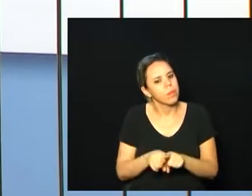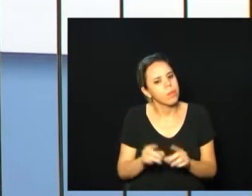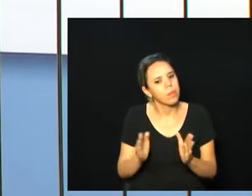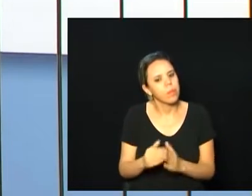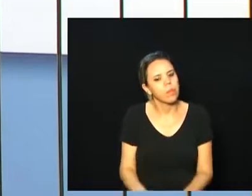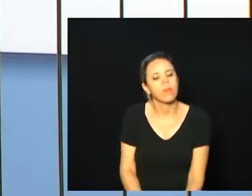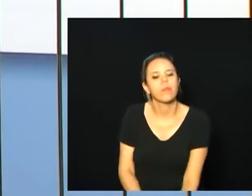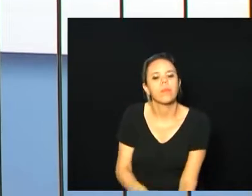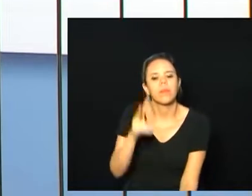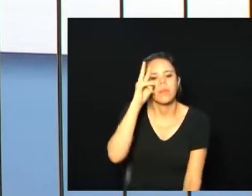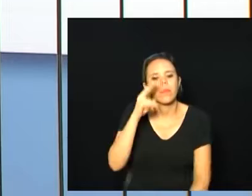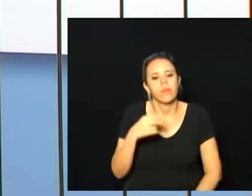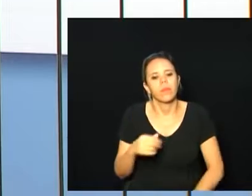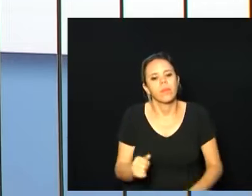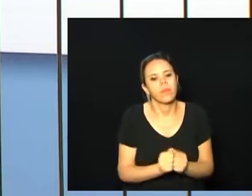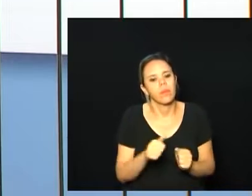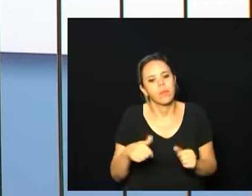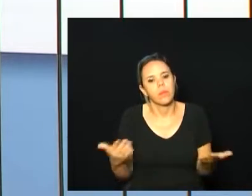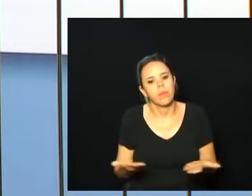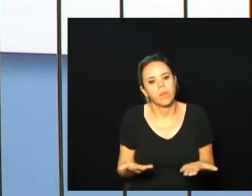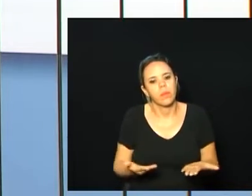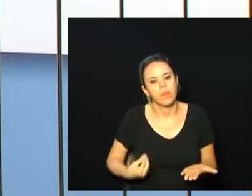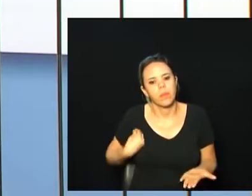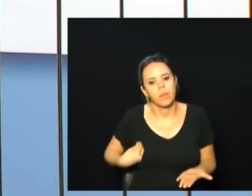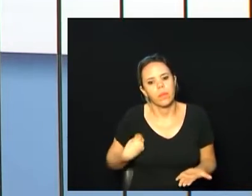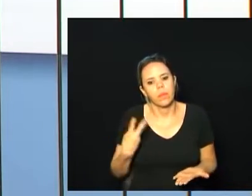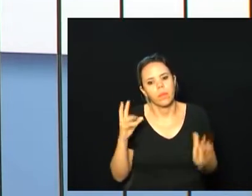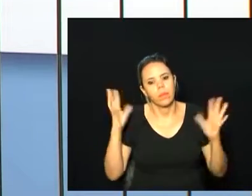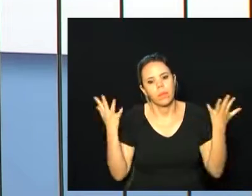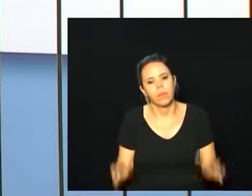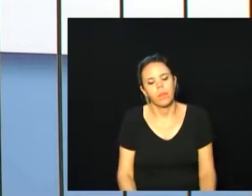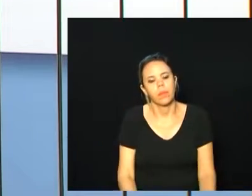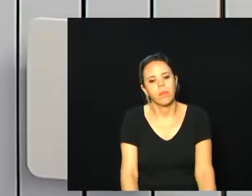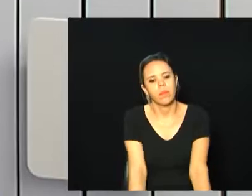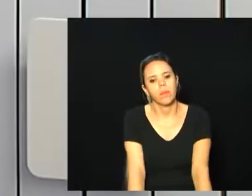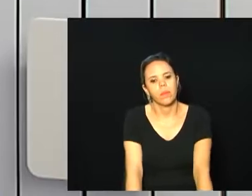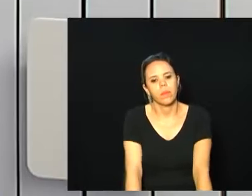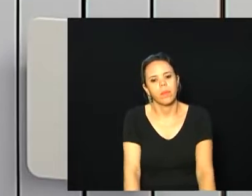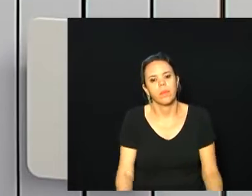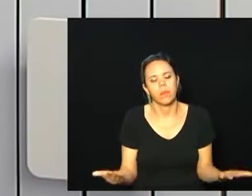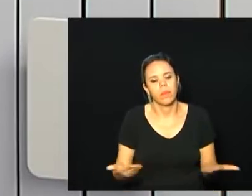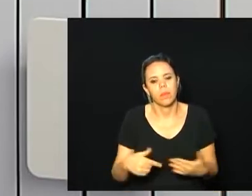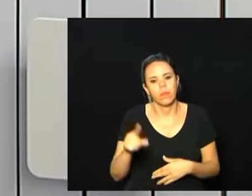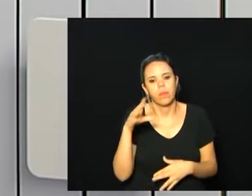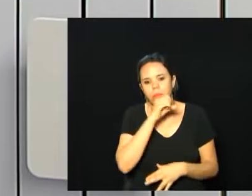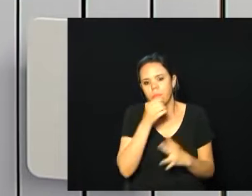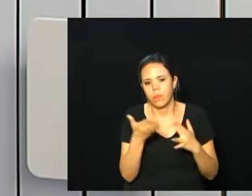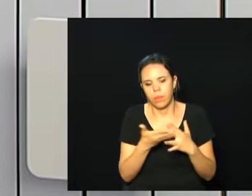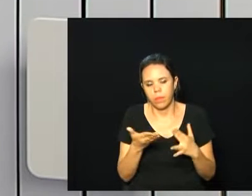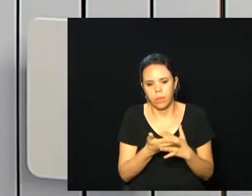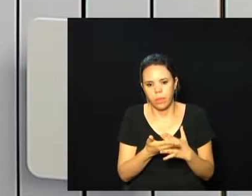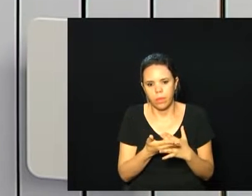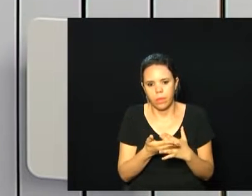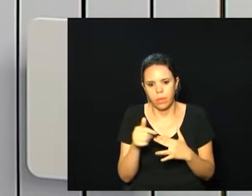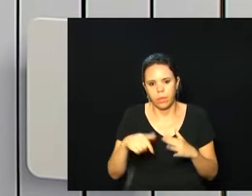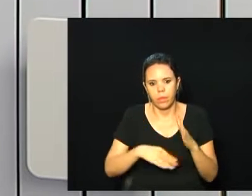casa. Lembrando que fique com a gente aqui hoje, ao vivo, temos 2 eventos, hein? E agora a gente vai para um rápido intervalo